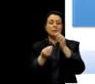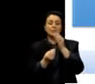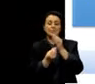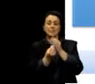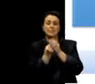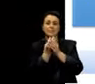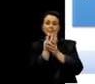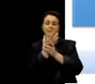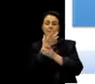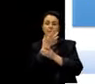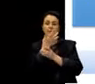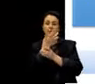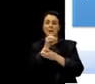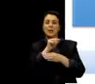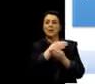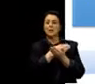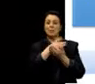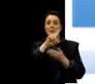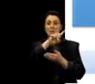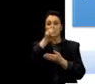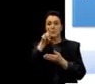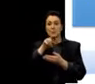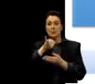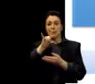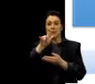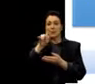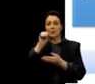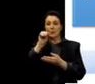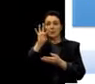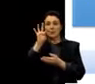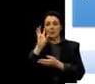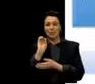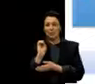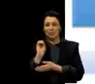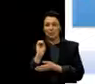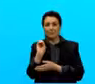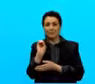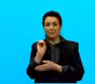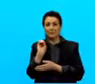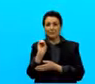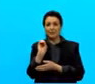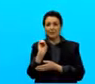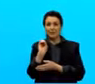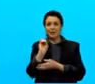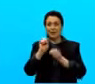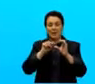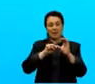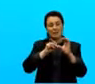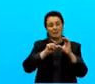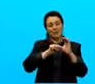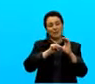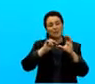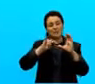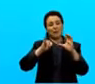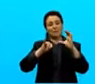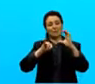de zigoto. Tá? Então, aqui, o ovócito, ele vai ser